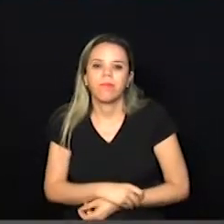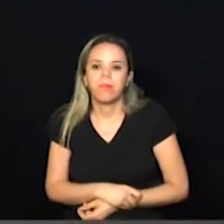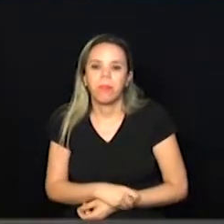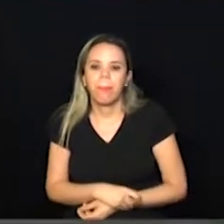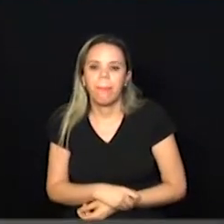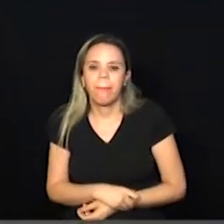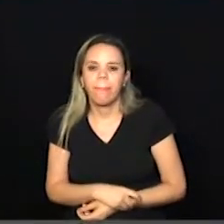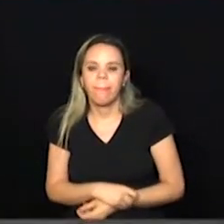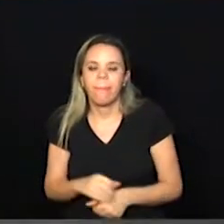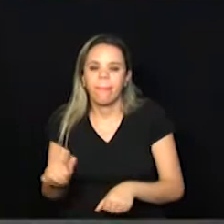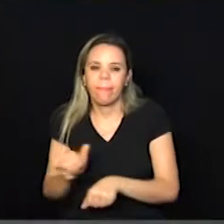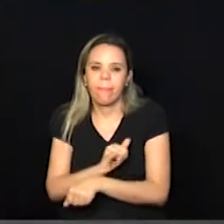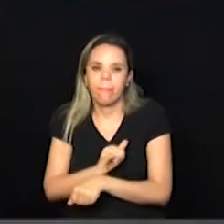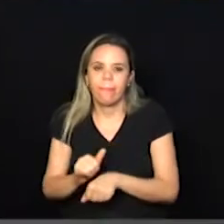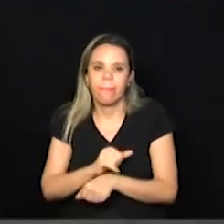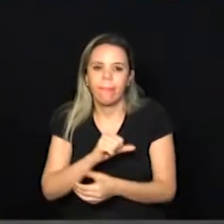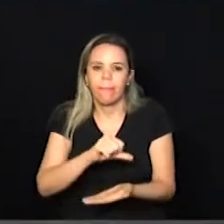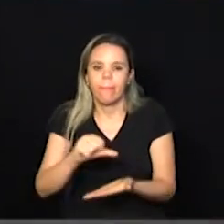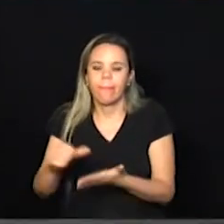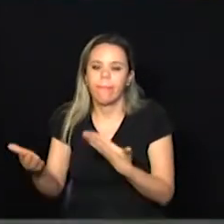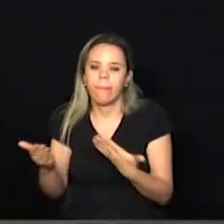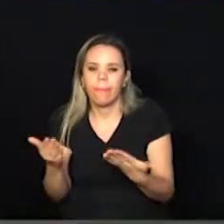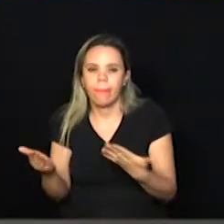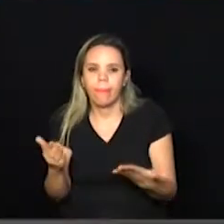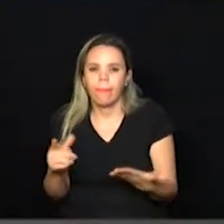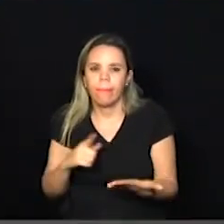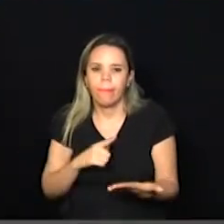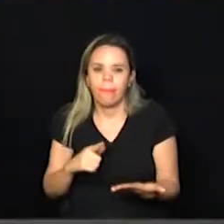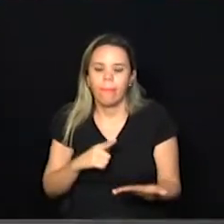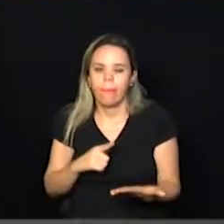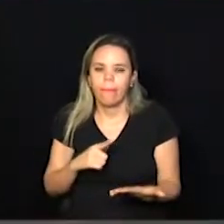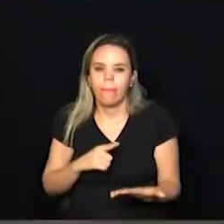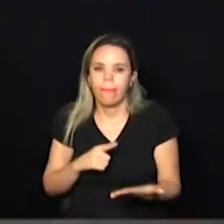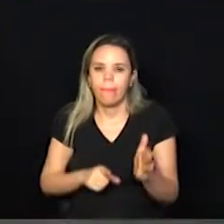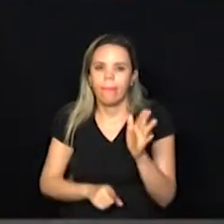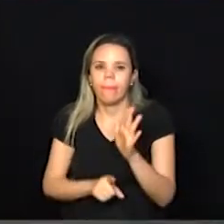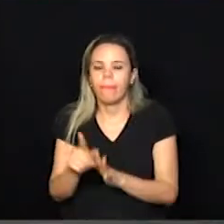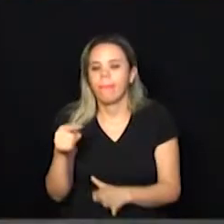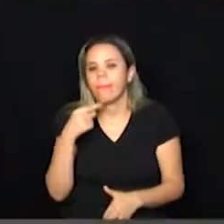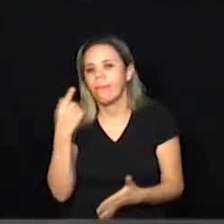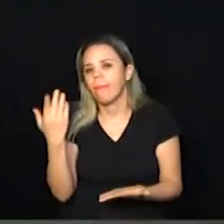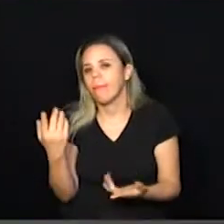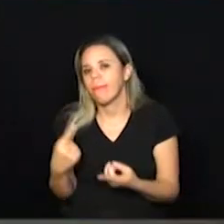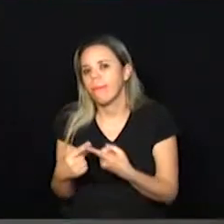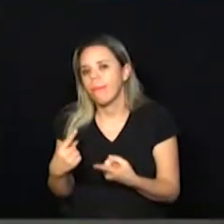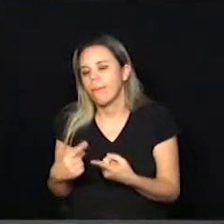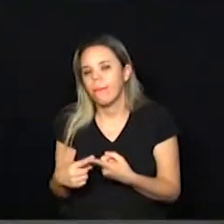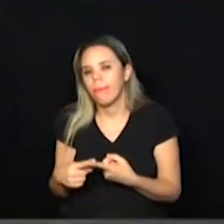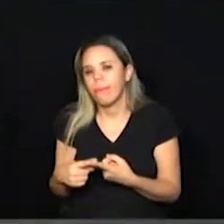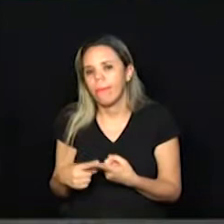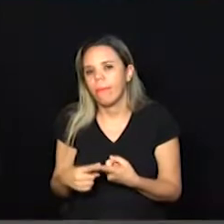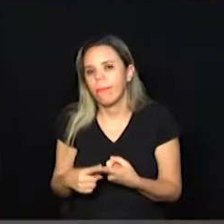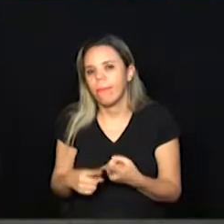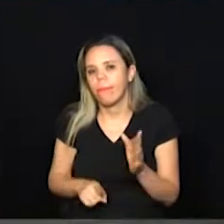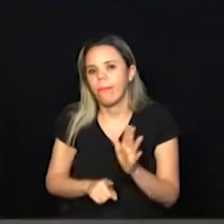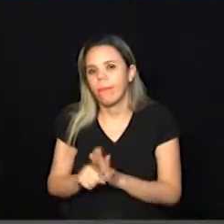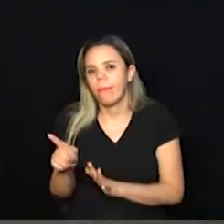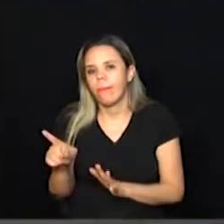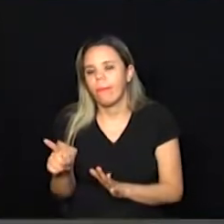As estratégias do território, quais estratégias nós estamos tendo? E aí o senhor perguntou, porque aí o senhor vem com aquelas perguntinhas, né? Aquelas perguntas que a